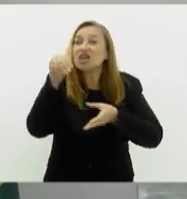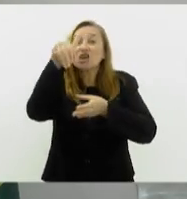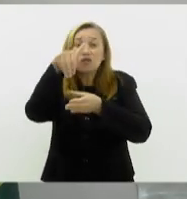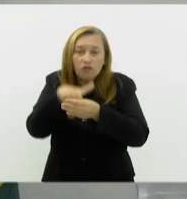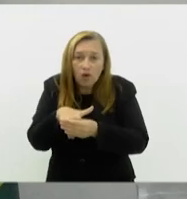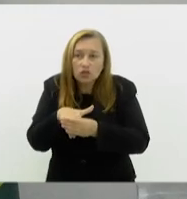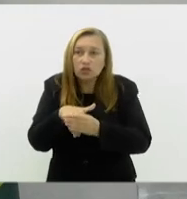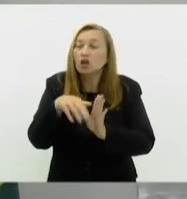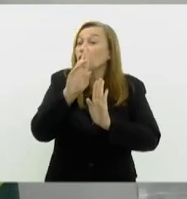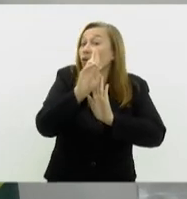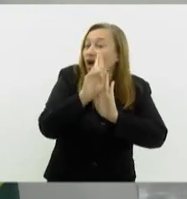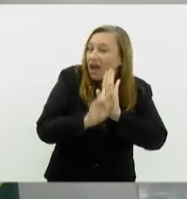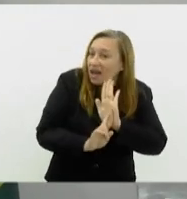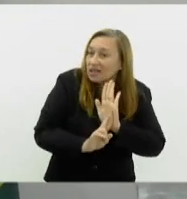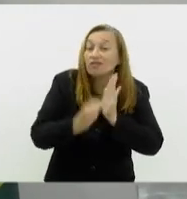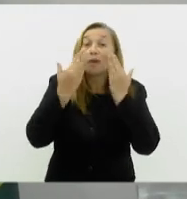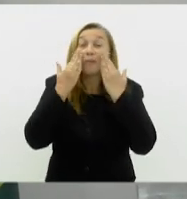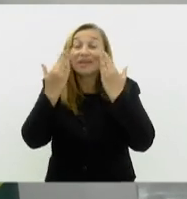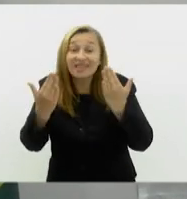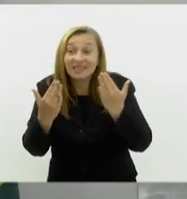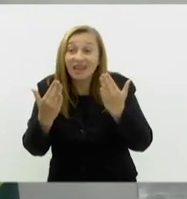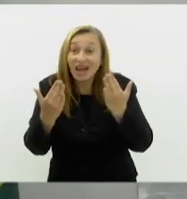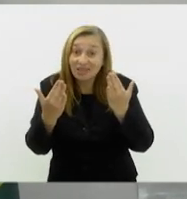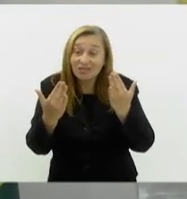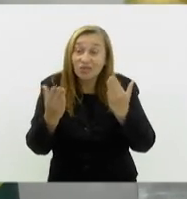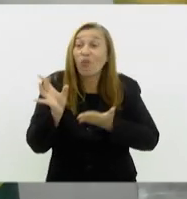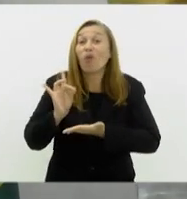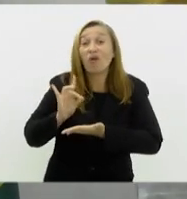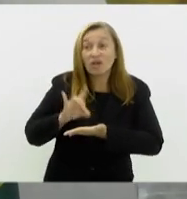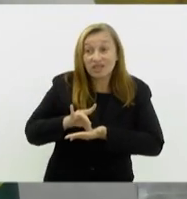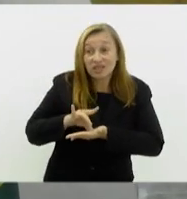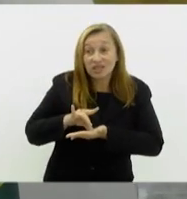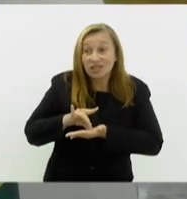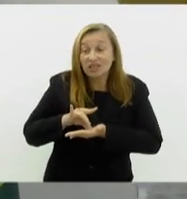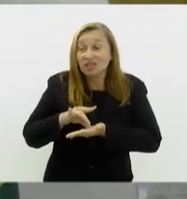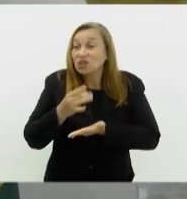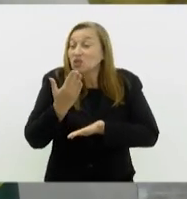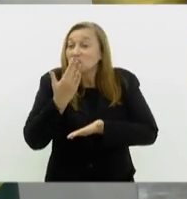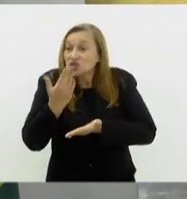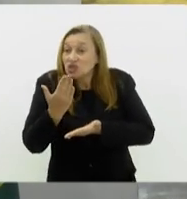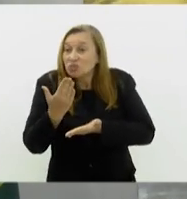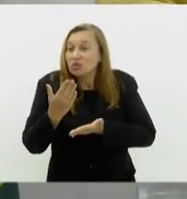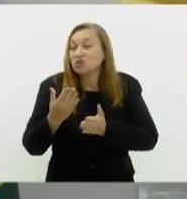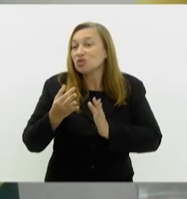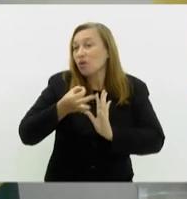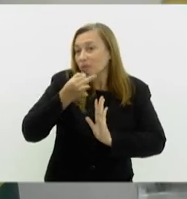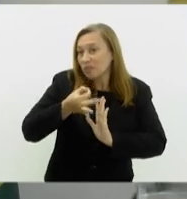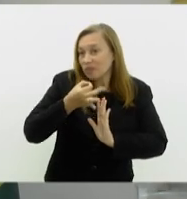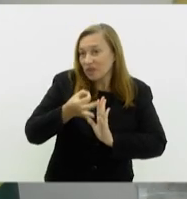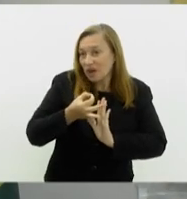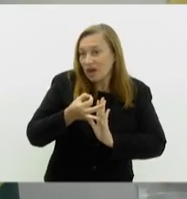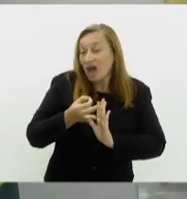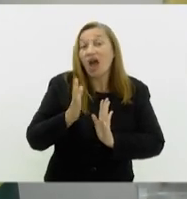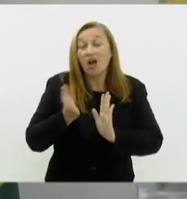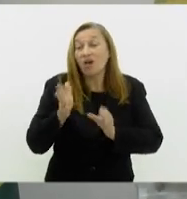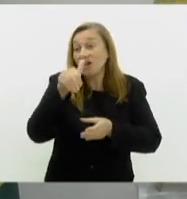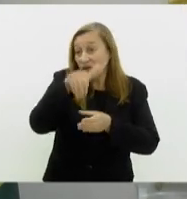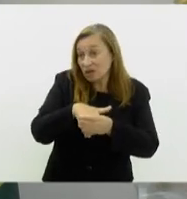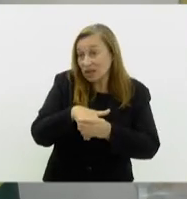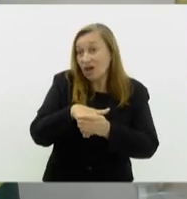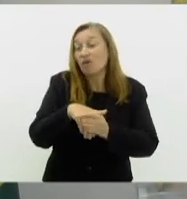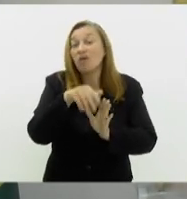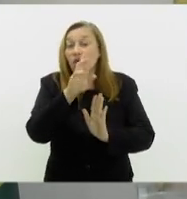o relatório que foi apresentado o relatório original sem nenhum tipo de sugestão é votar o relatório que já foi